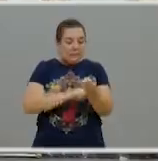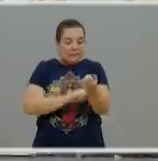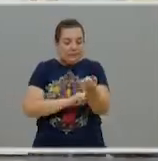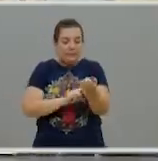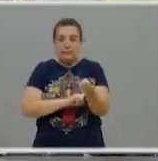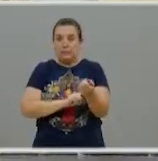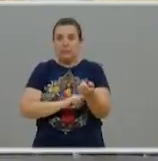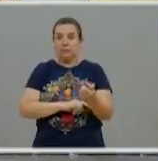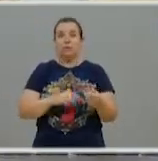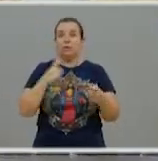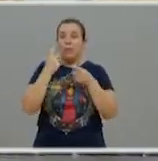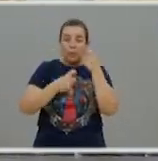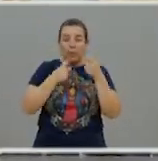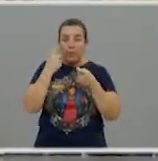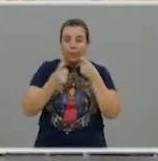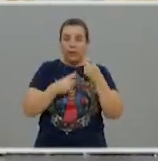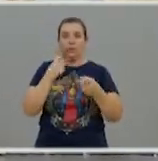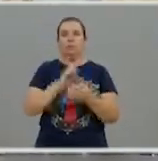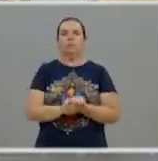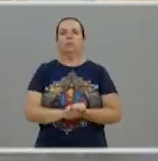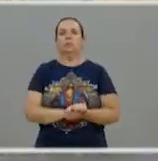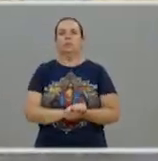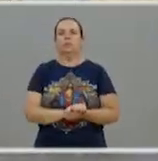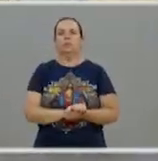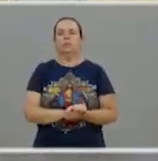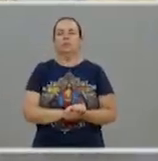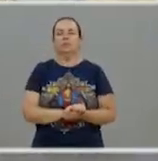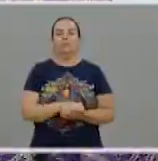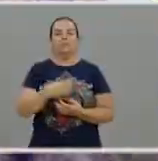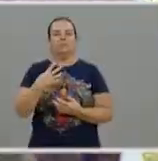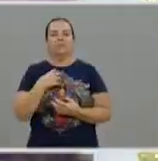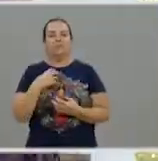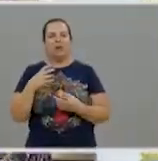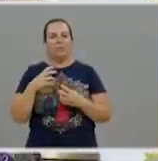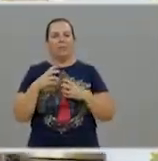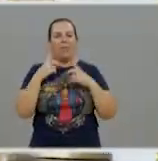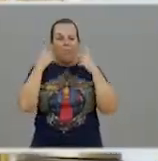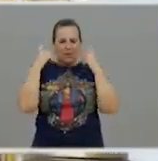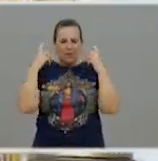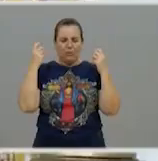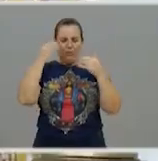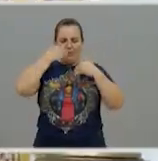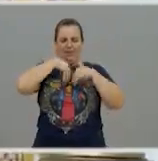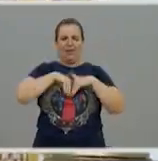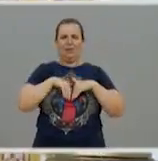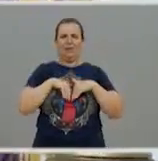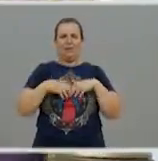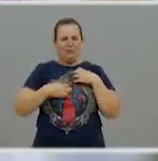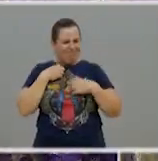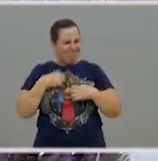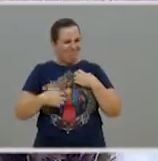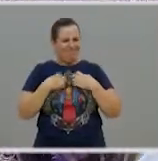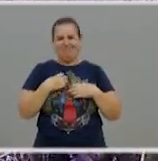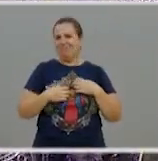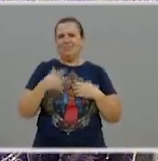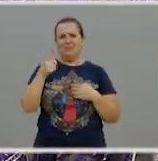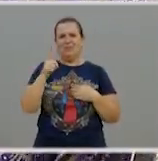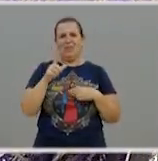ou é cobrança de fora, ou é cobrança de dentro, ou é um barulho aqui dentro, é uma angústia, você não tem